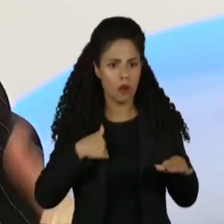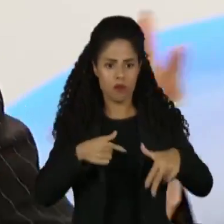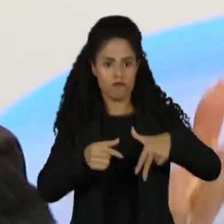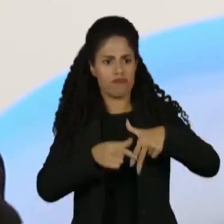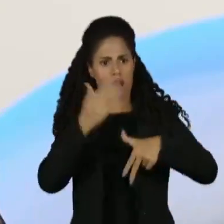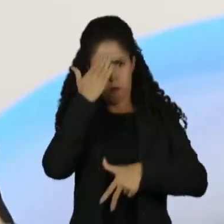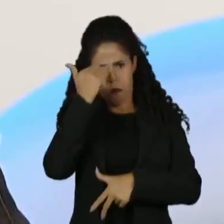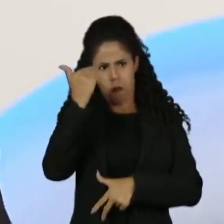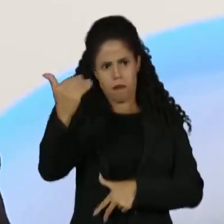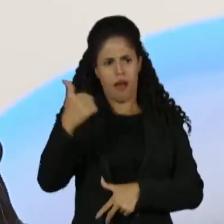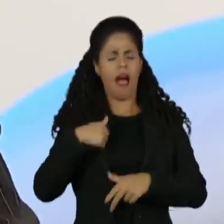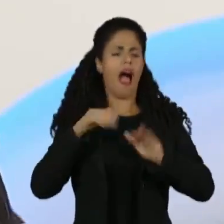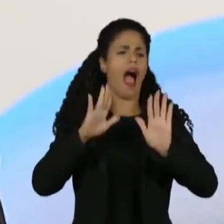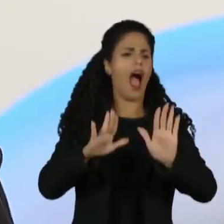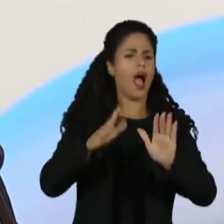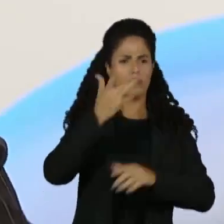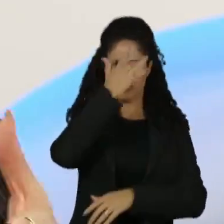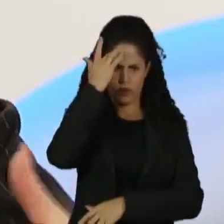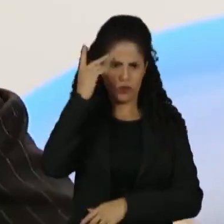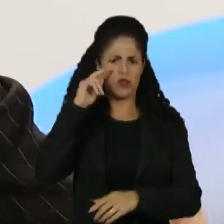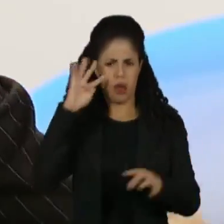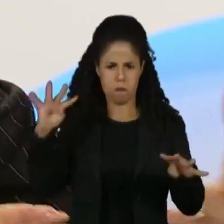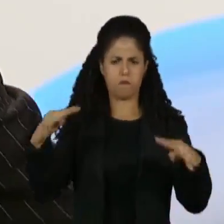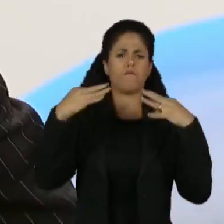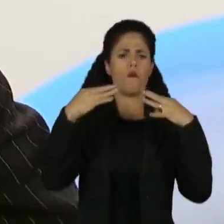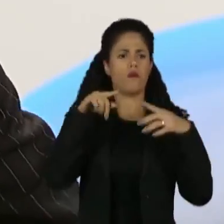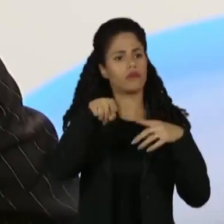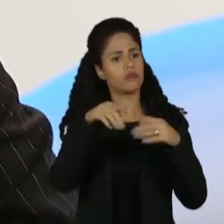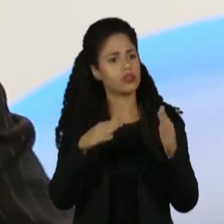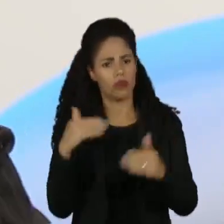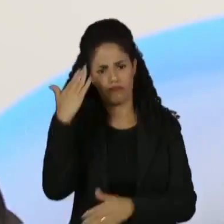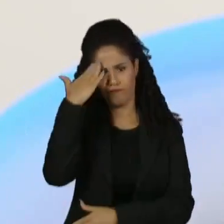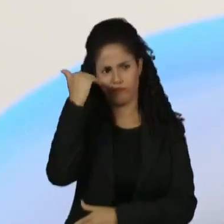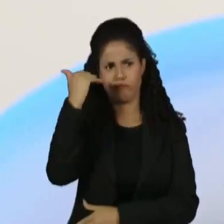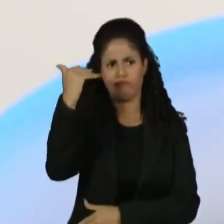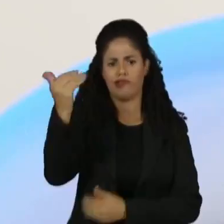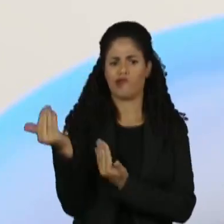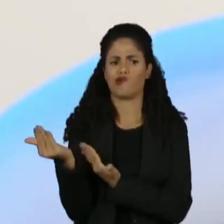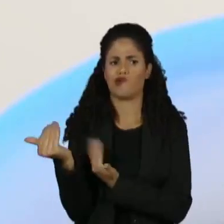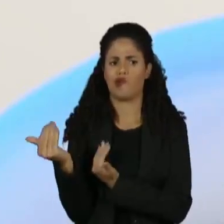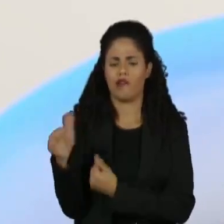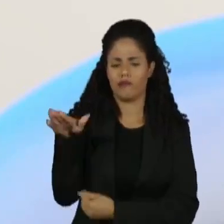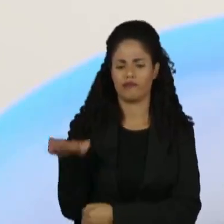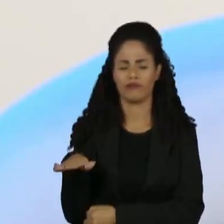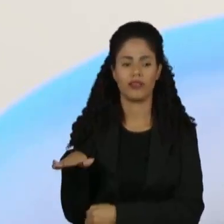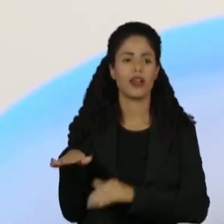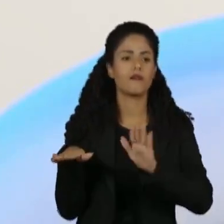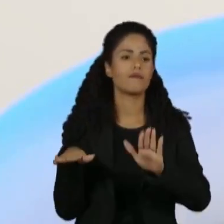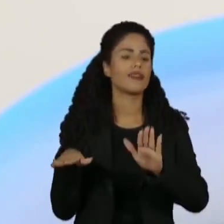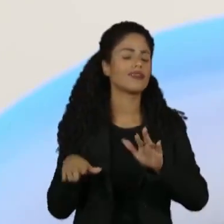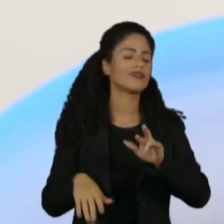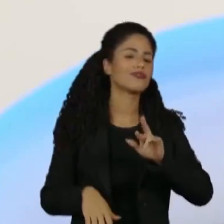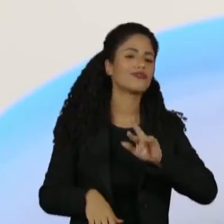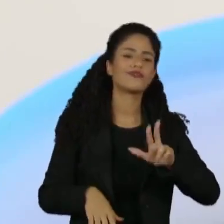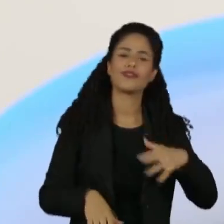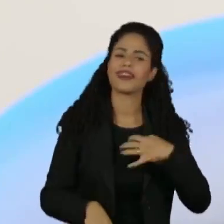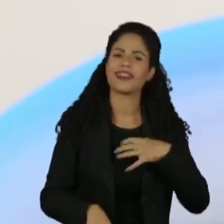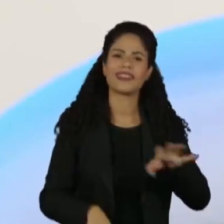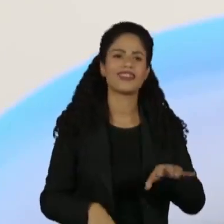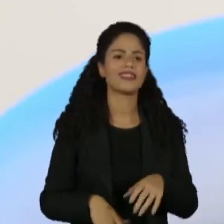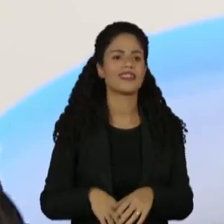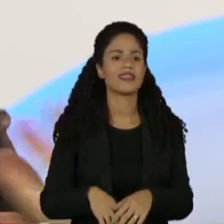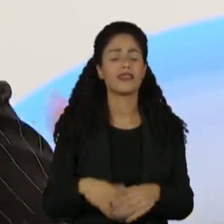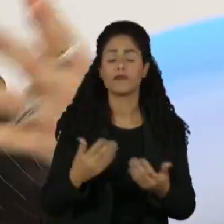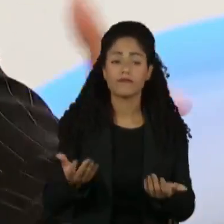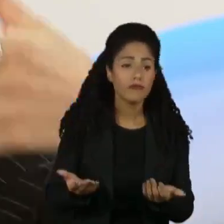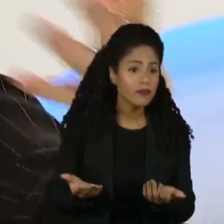e aí você fala, mas vão te ouvir porque você é angélica, e eu comecei a fazer sucesso muito nova, não era isso, não é verdade. Tá.